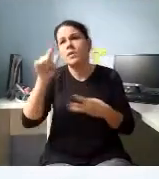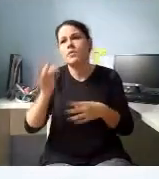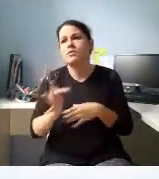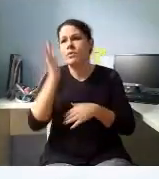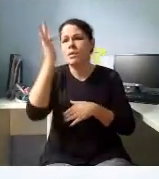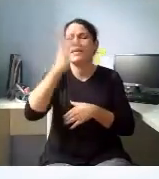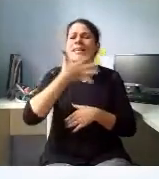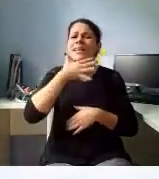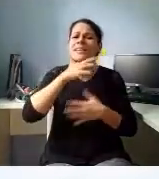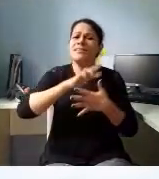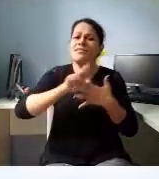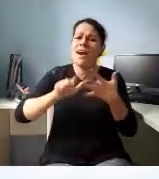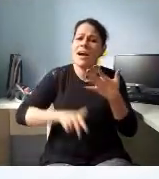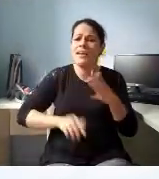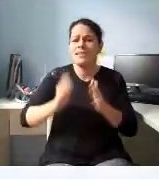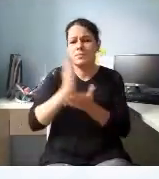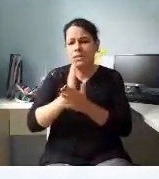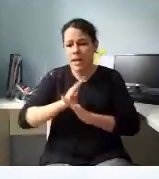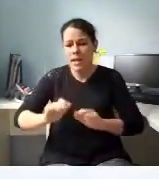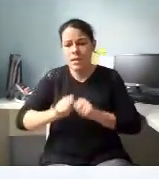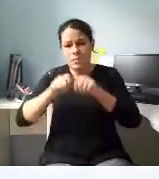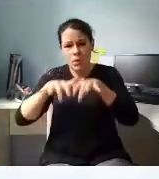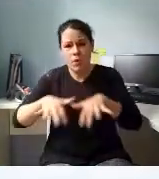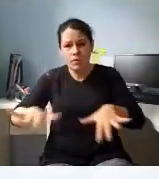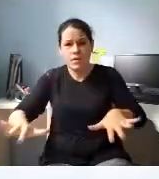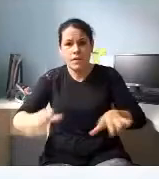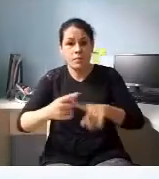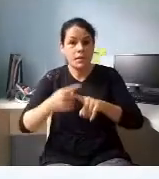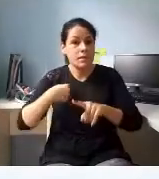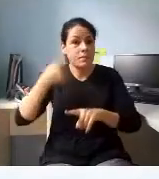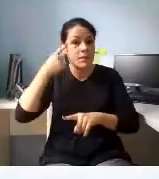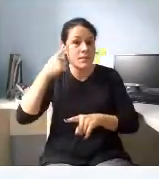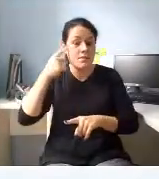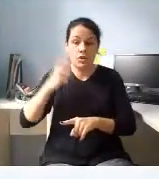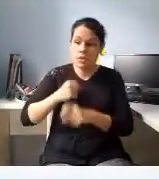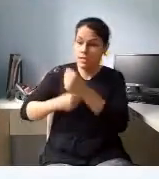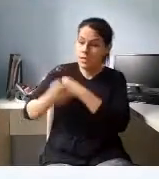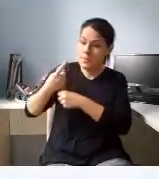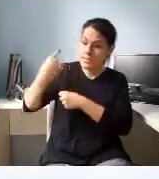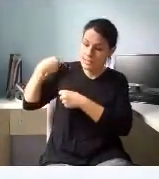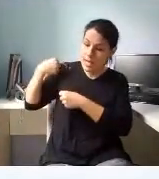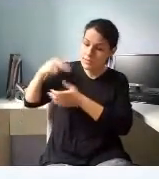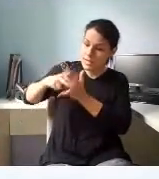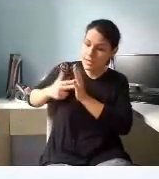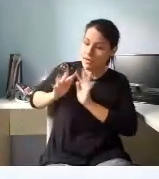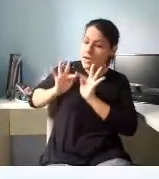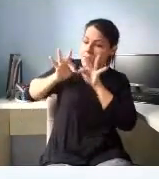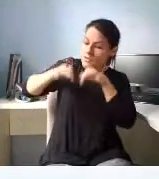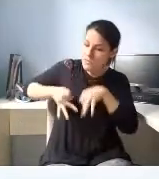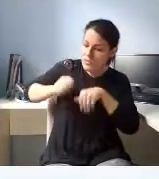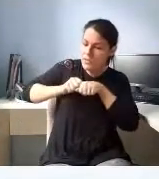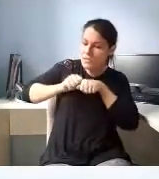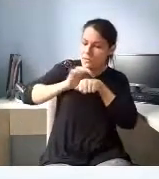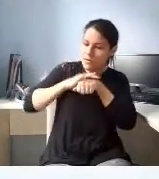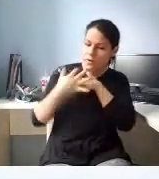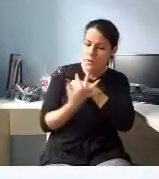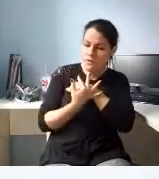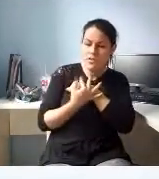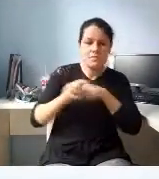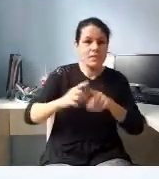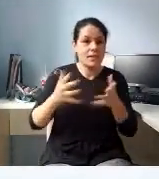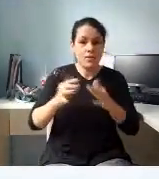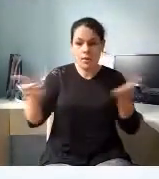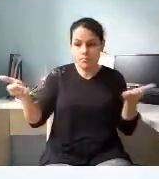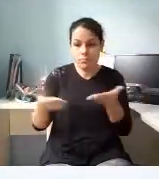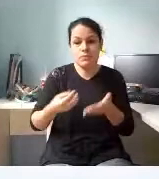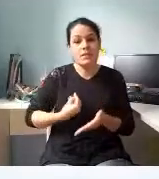aí no pós-Covid, que é durante, a gente falava em pós-Covid o ano passado, né? Não, No meio do ano sabemos passado, que não, não. pós-Covid, e nós estamos